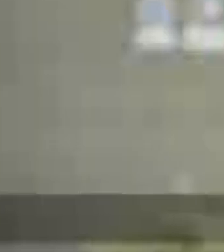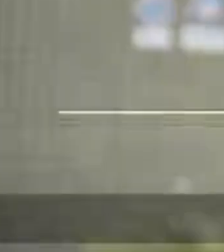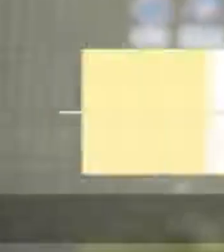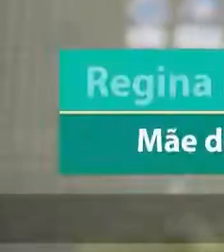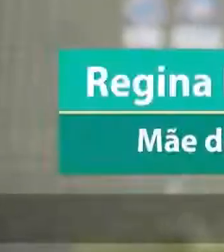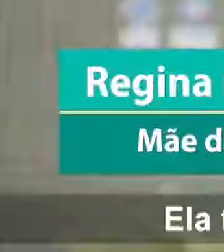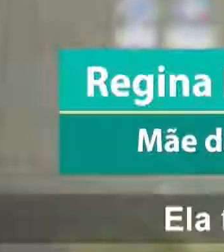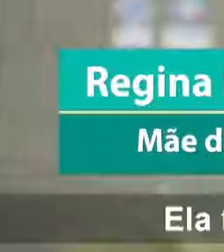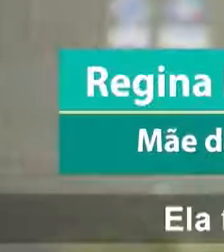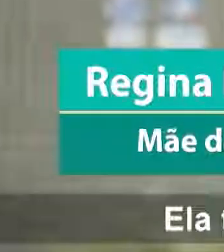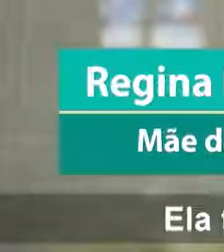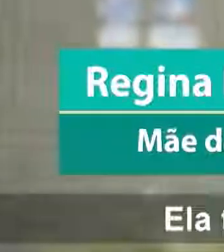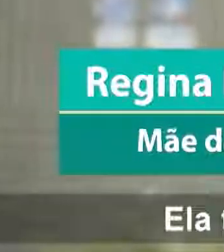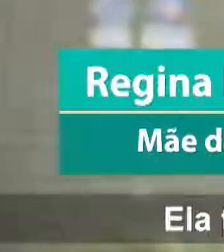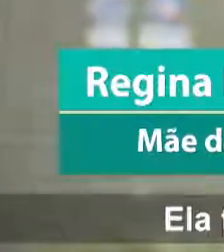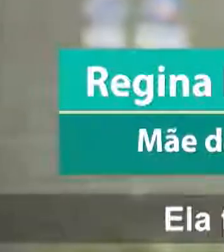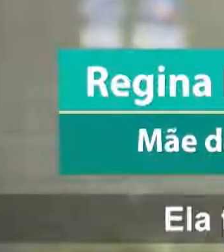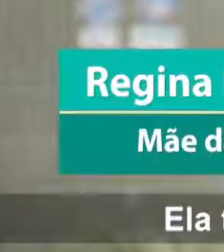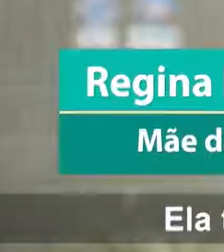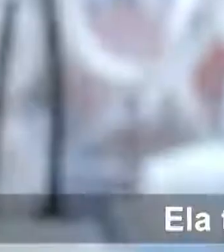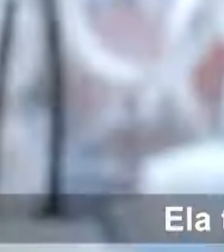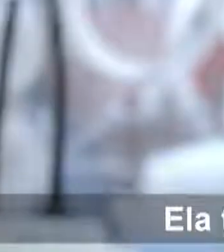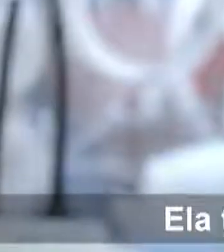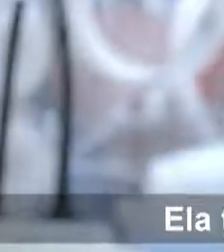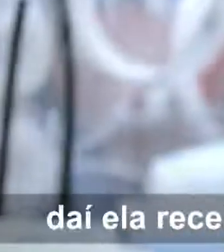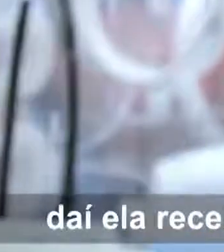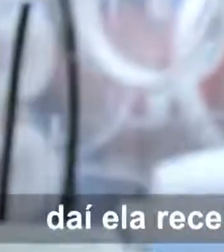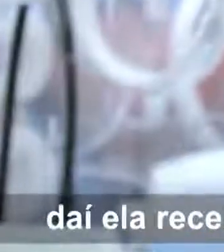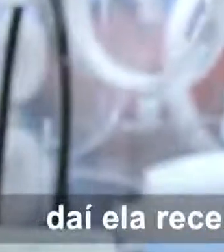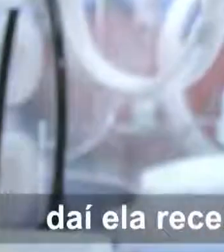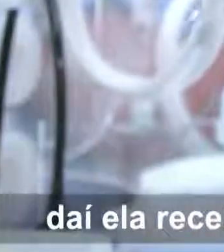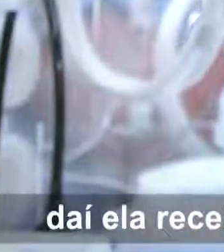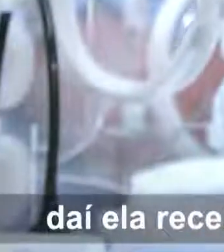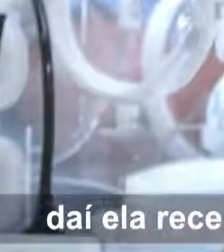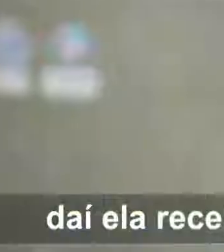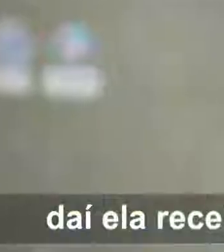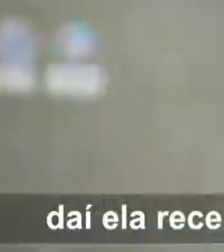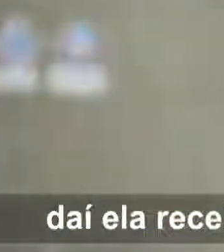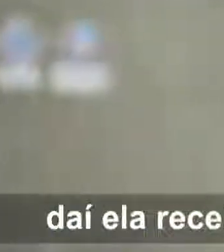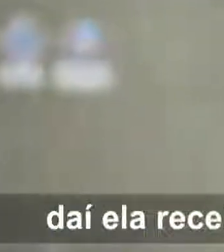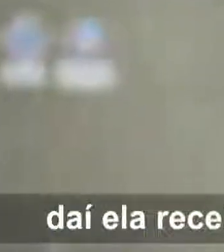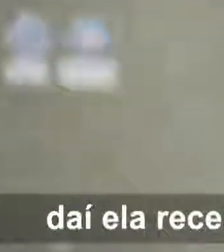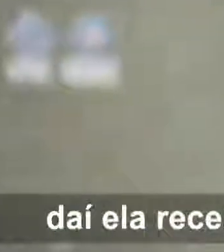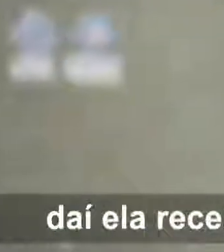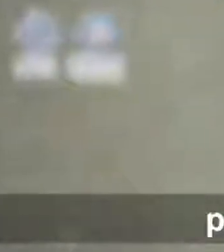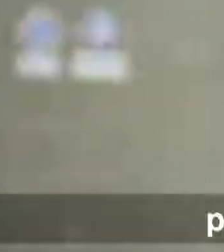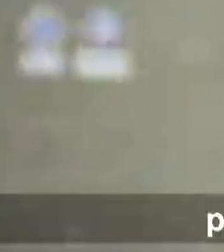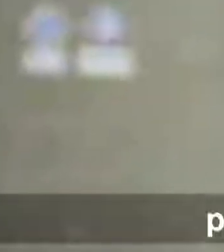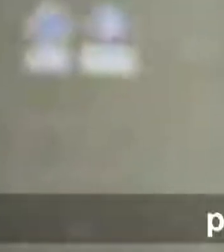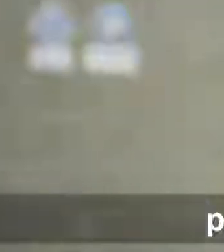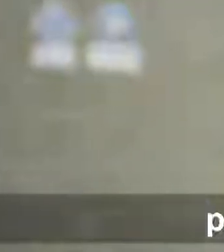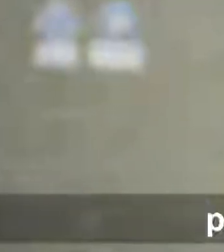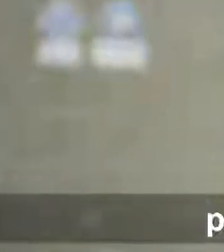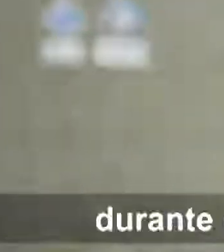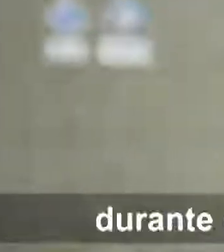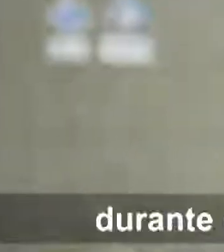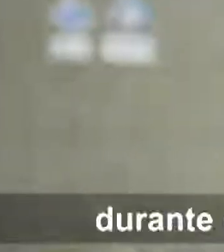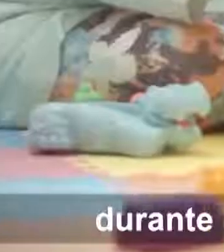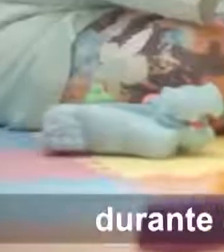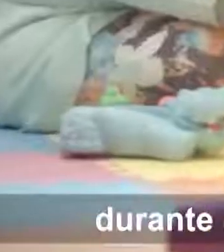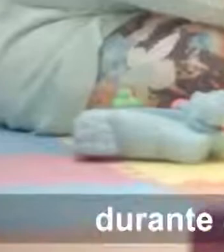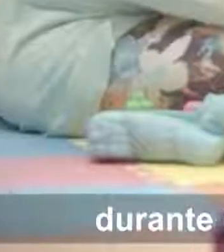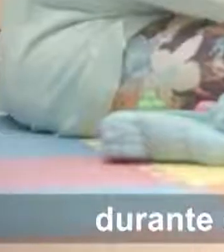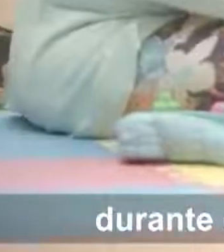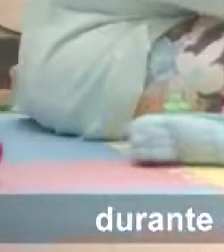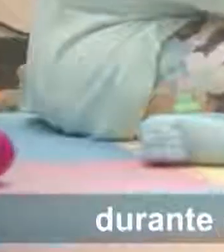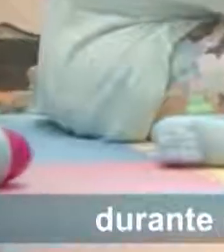nasceu prematura. Ela teve que passar uma semana na incubadora, daí ela recebeu alta e novamente nós tivemos que voltar para cá pro posto para ela fazer o acompanhamento durante 2